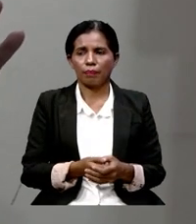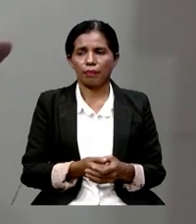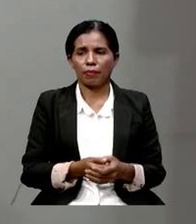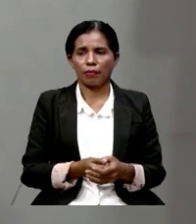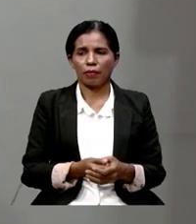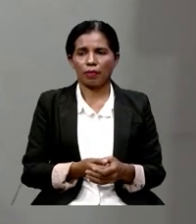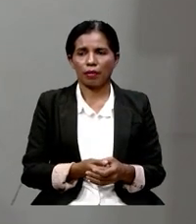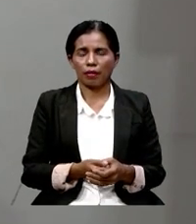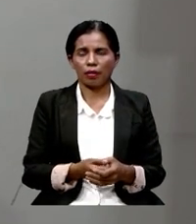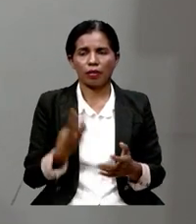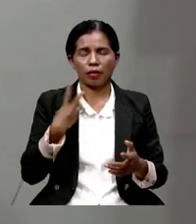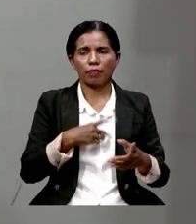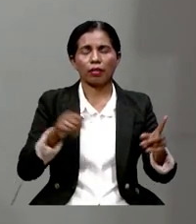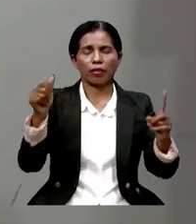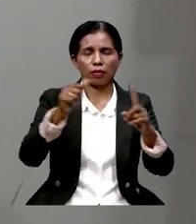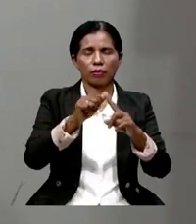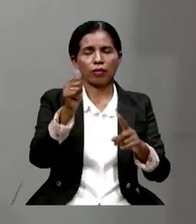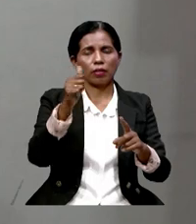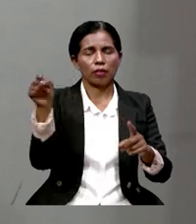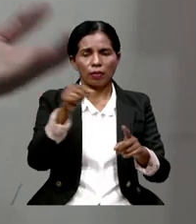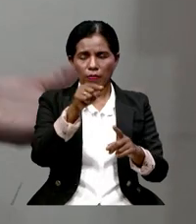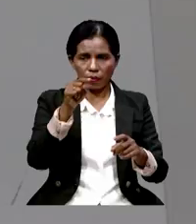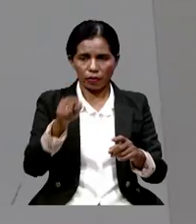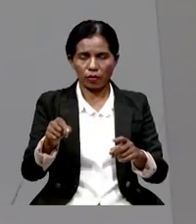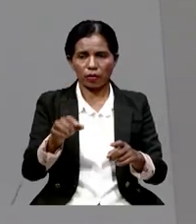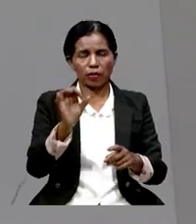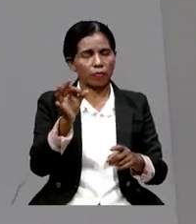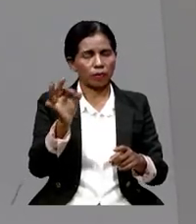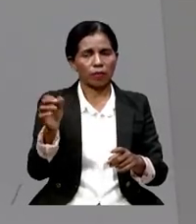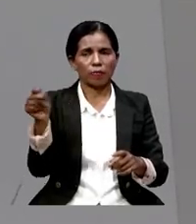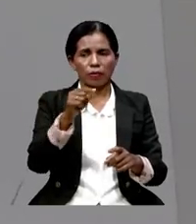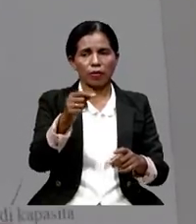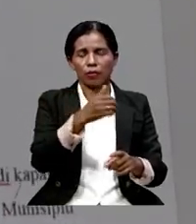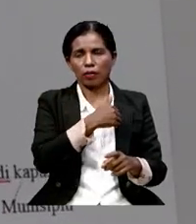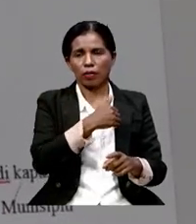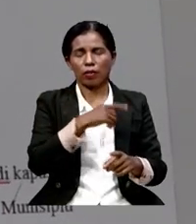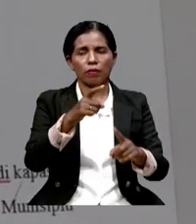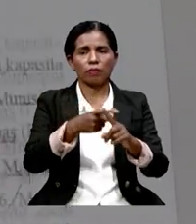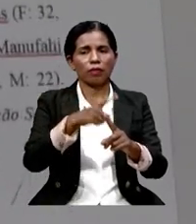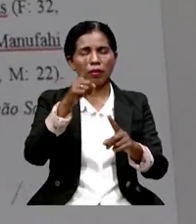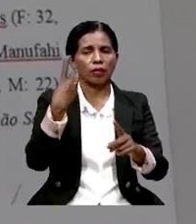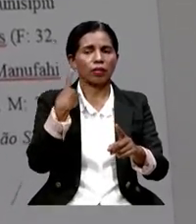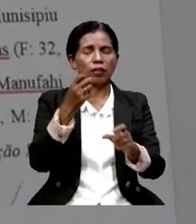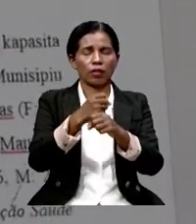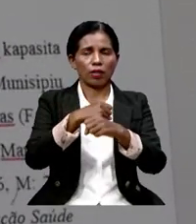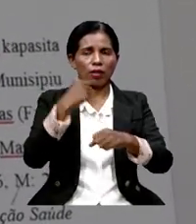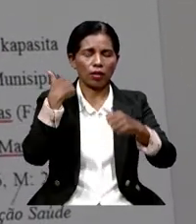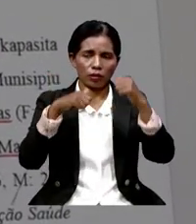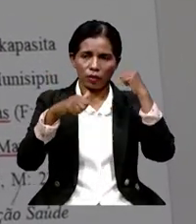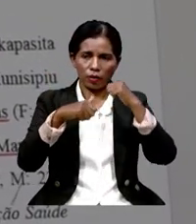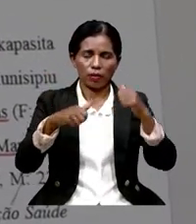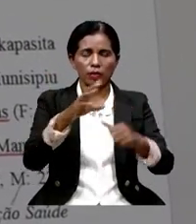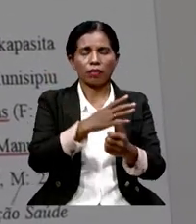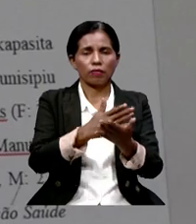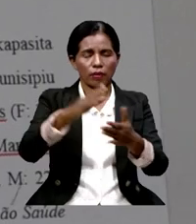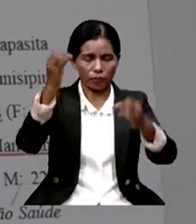se, e foi atingido 10%. 90% se dá corona, aí vem. Fula ainda ainda tem que falar atividades